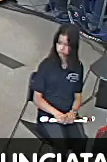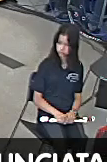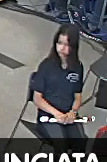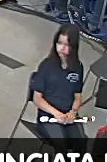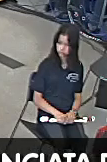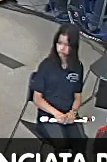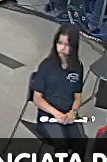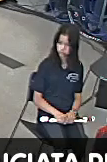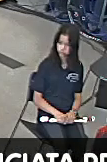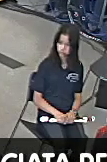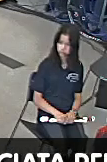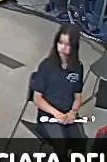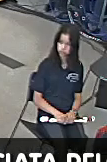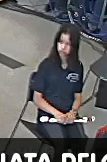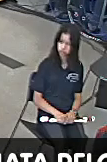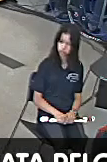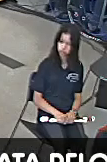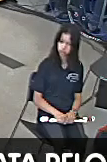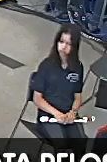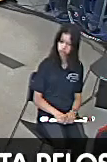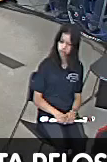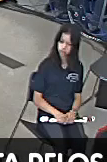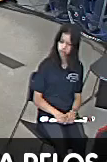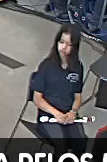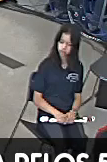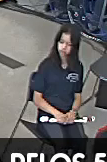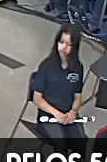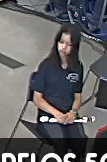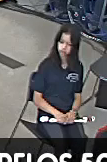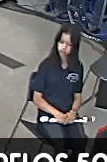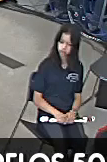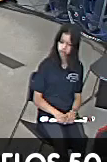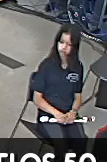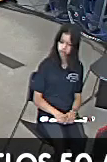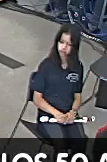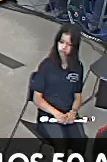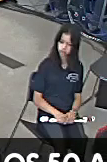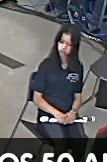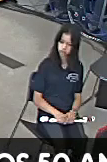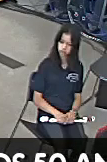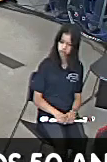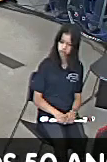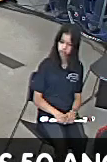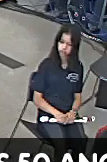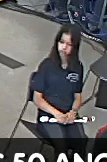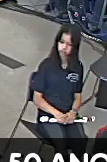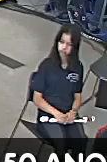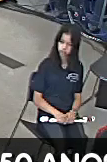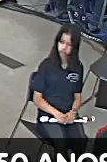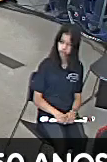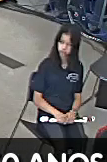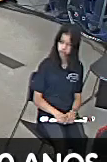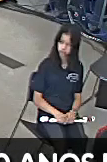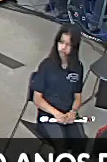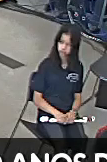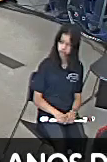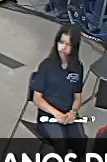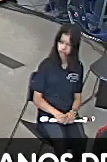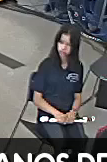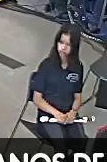Mas também quero parabenizá-las também por esta data, este momento tão